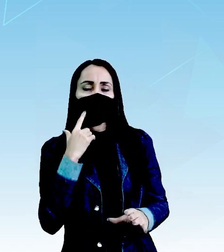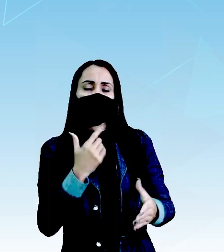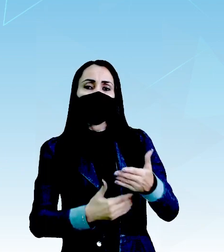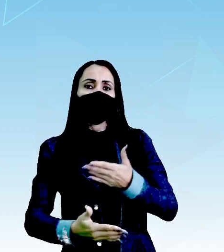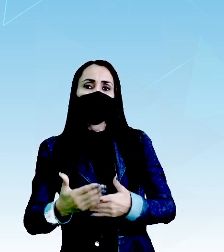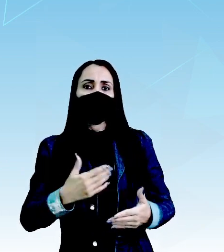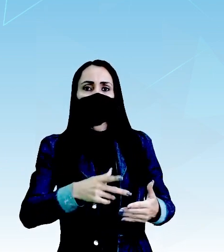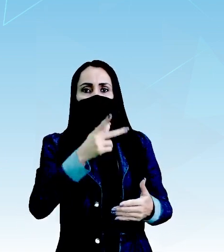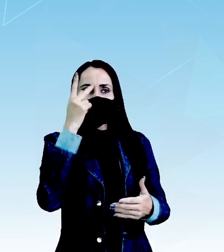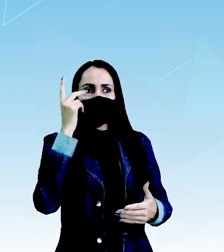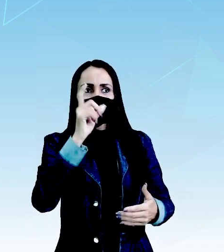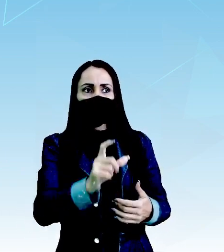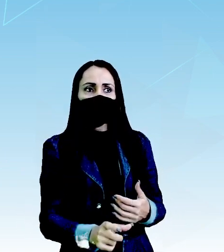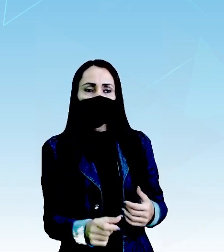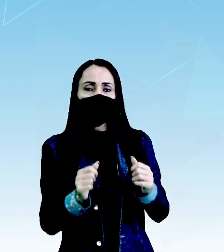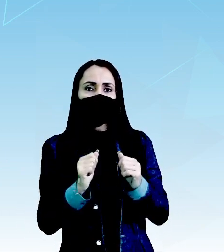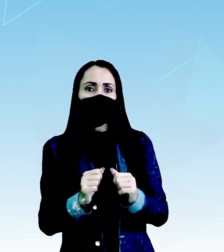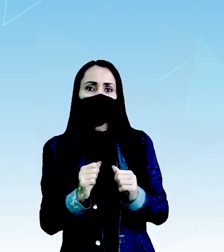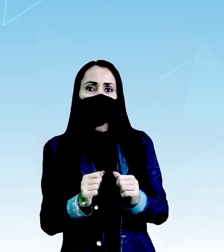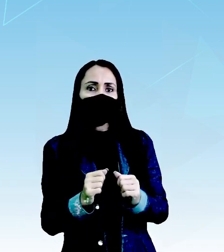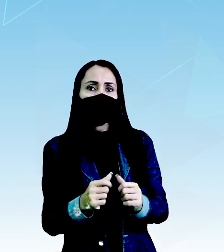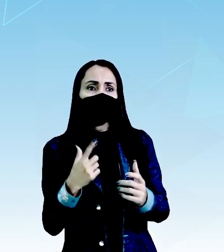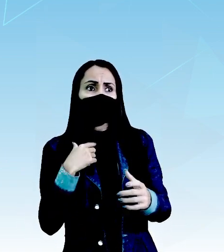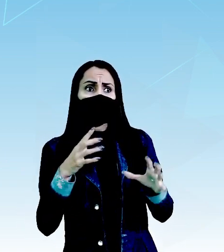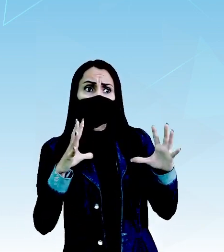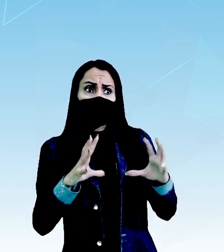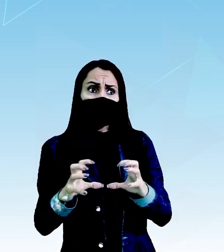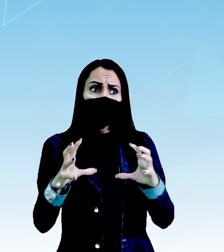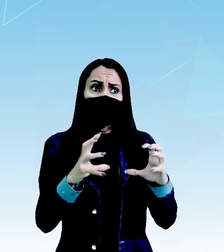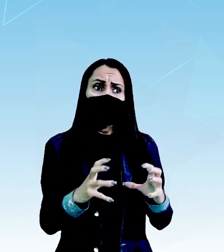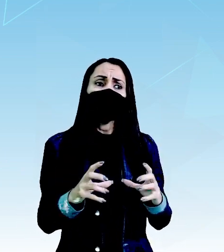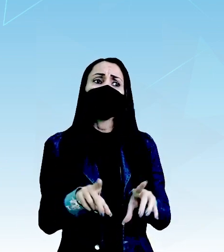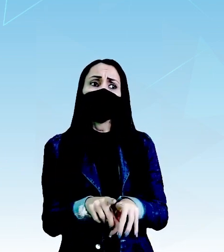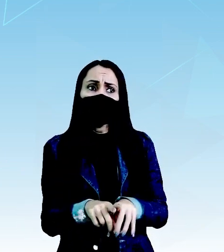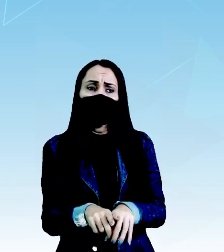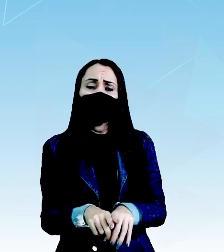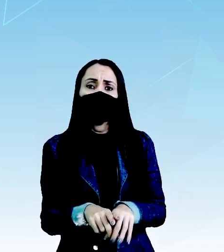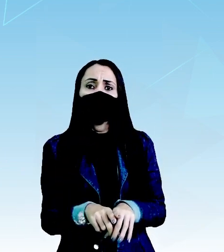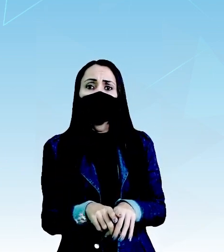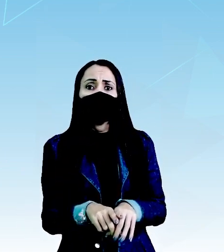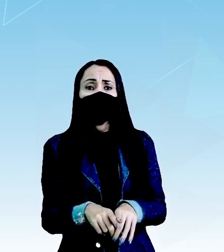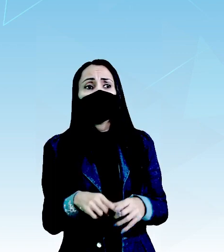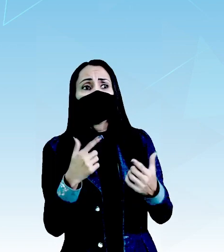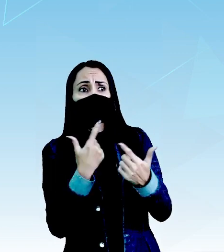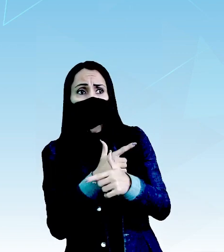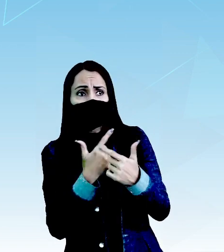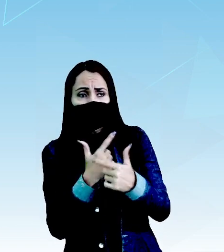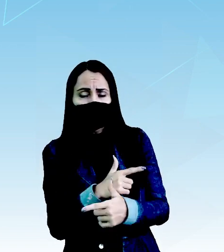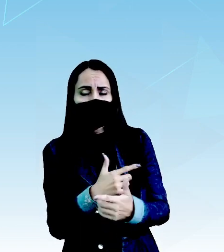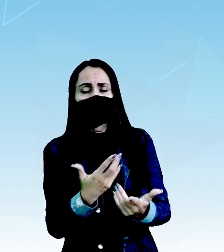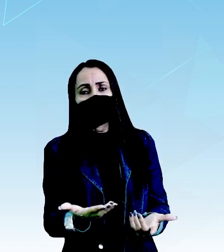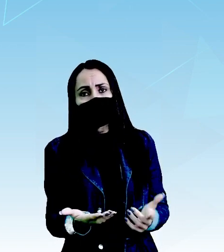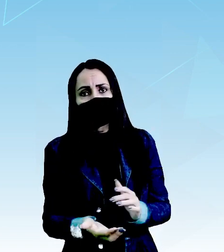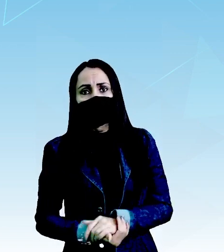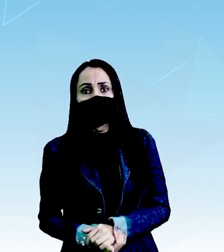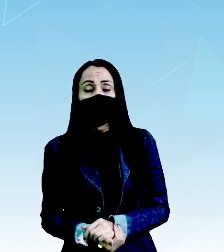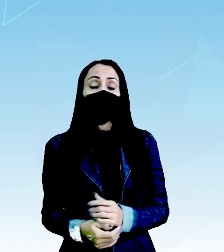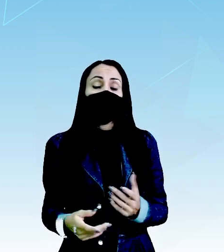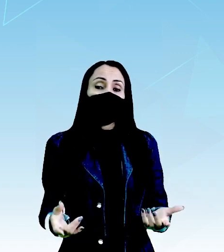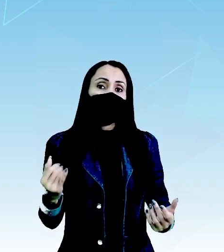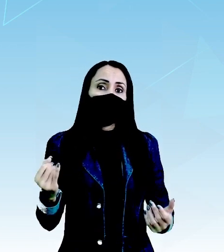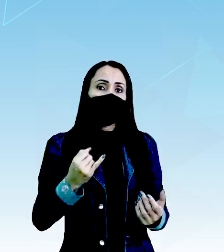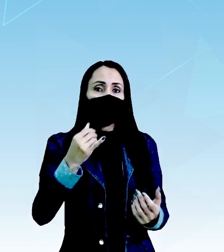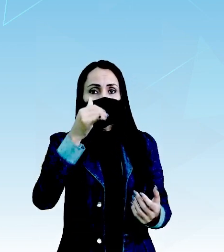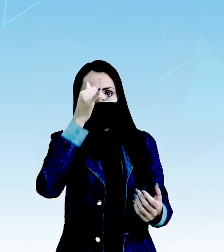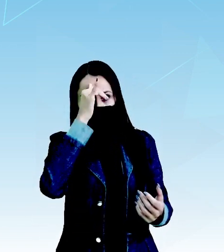pessoa e pode ter um sentido agressivo. Não deixa de ser comédia, porém é importante evitar esse